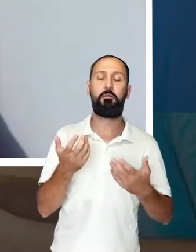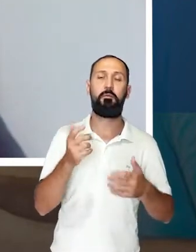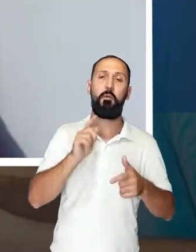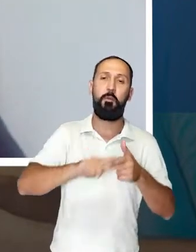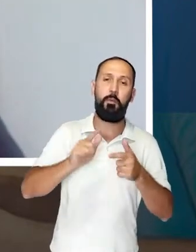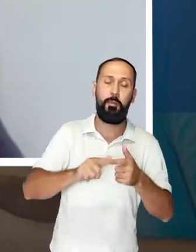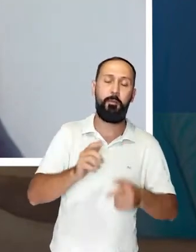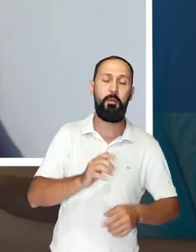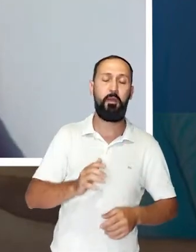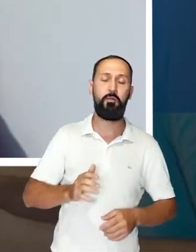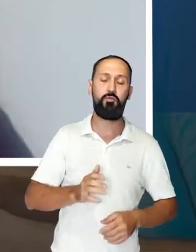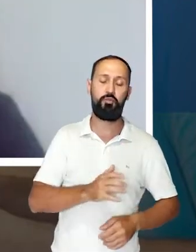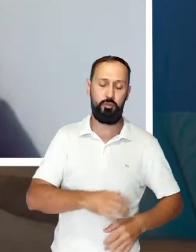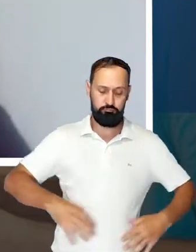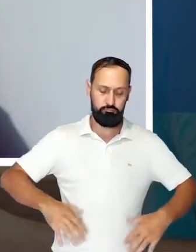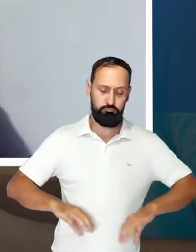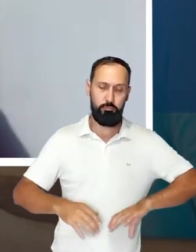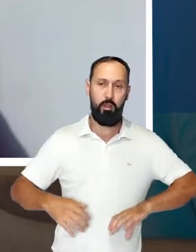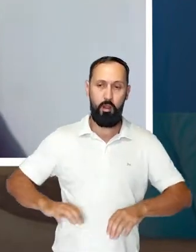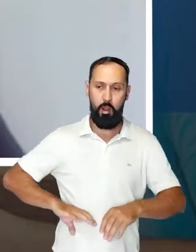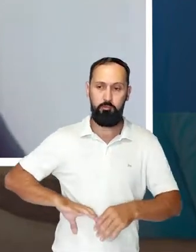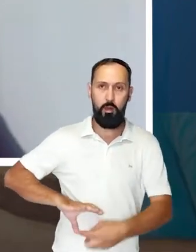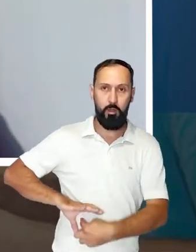por uma questão hepática, por uma questão